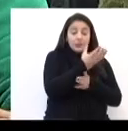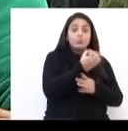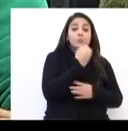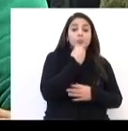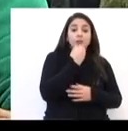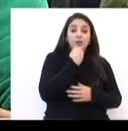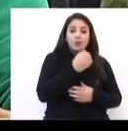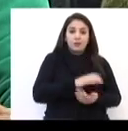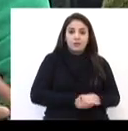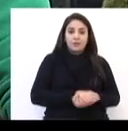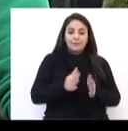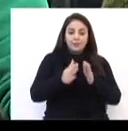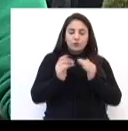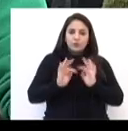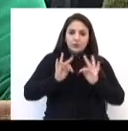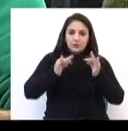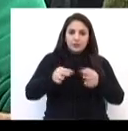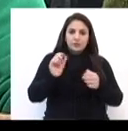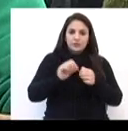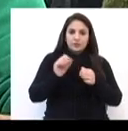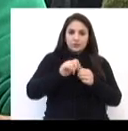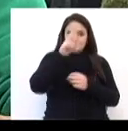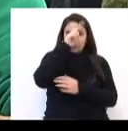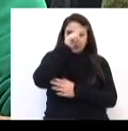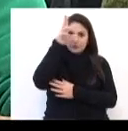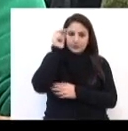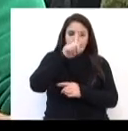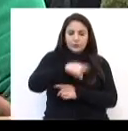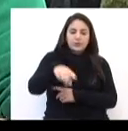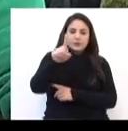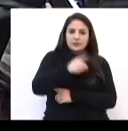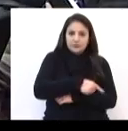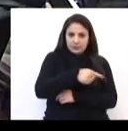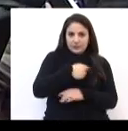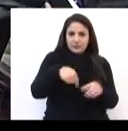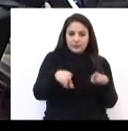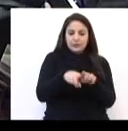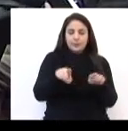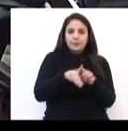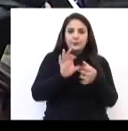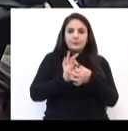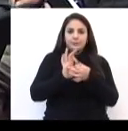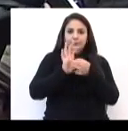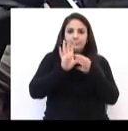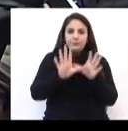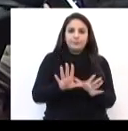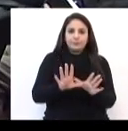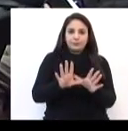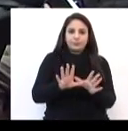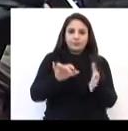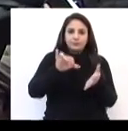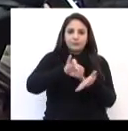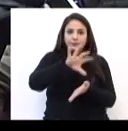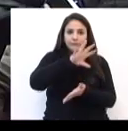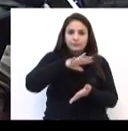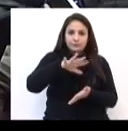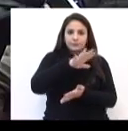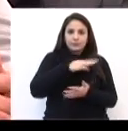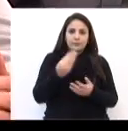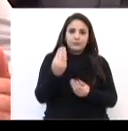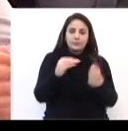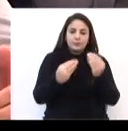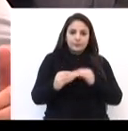pedreira. O pedido dos técnicos é de que o município suspenda e arquive a licença ambiental para a instalação da